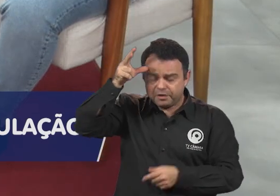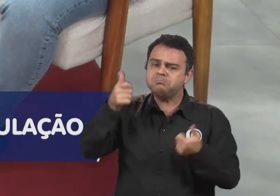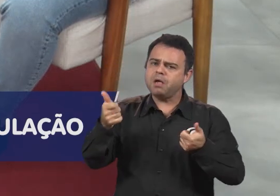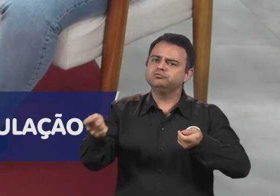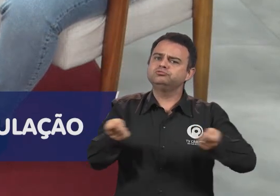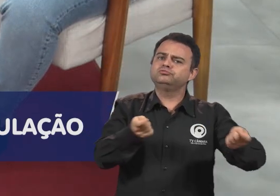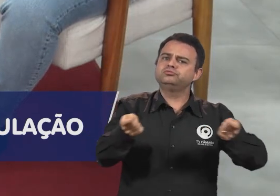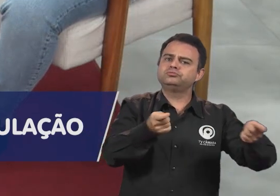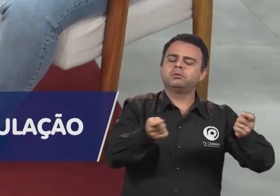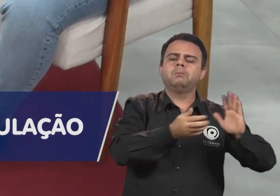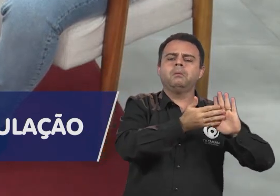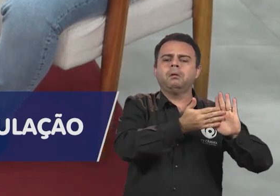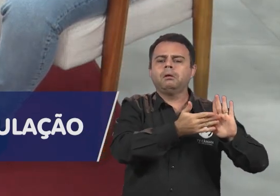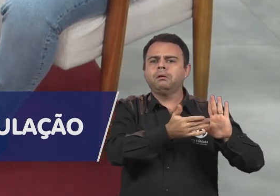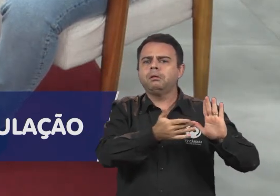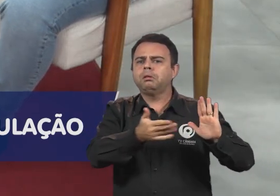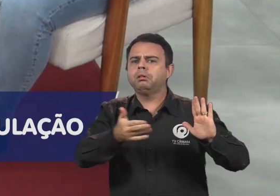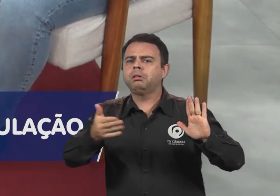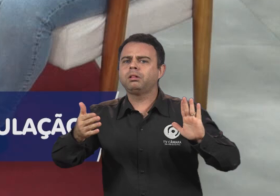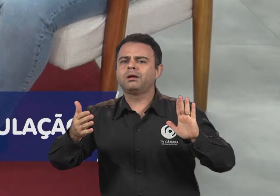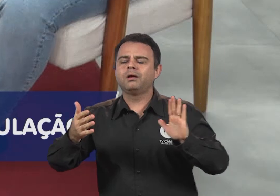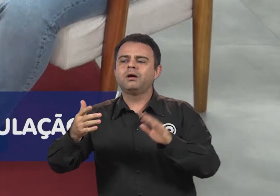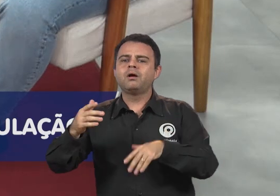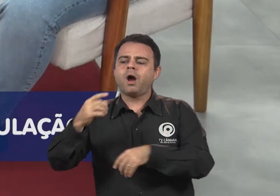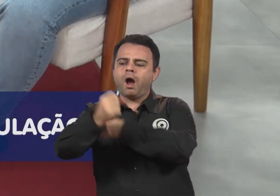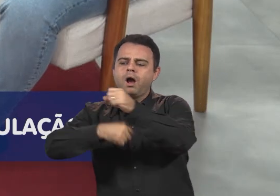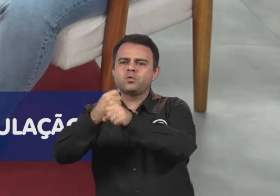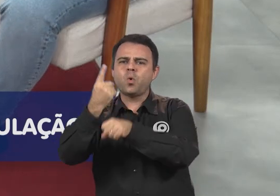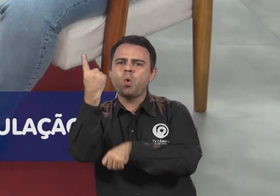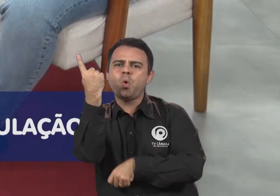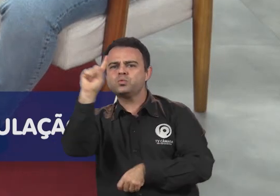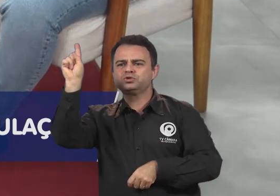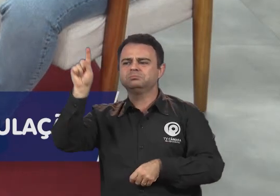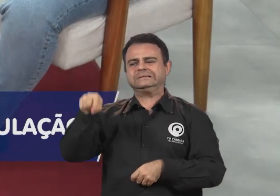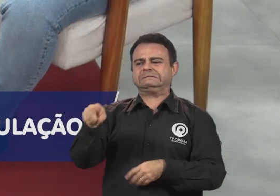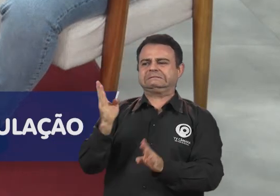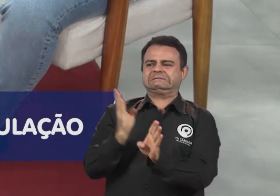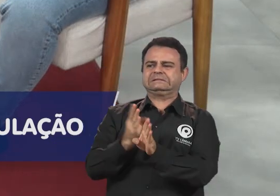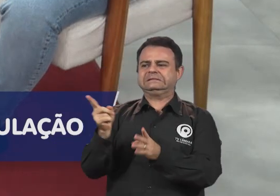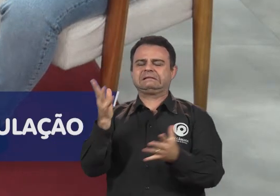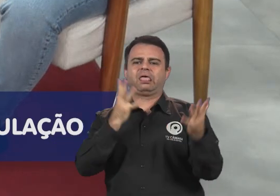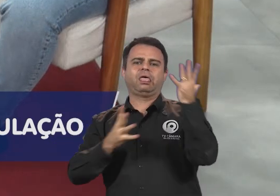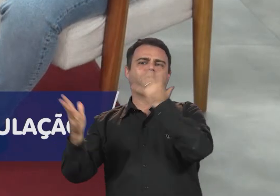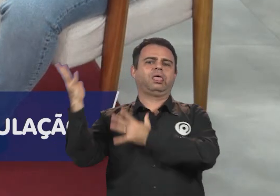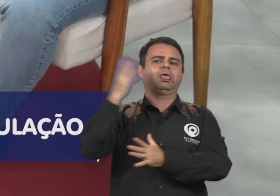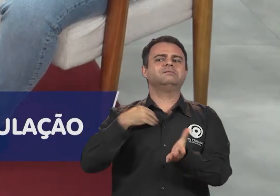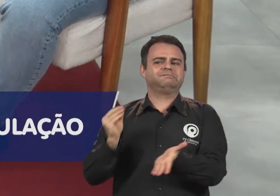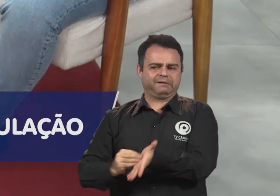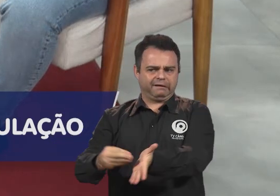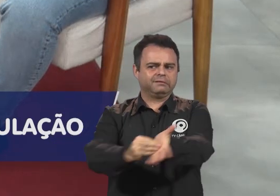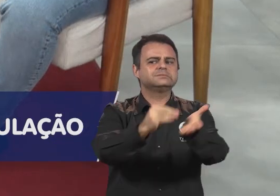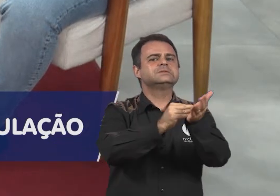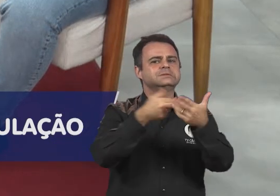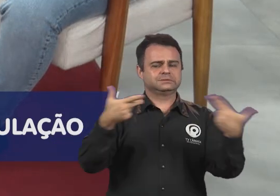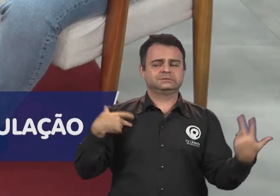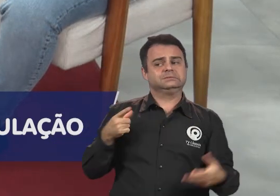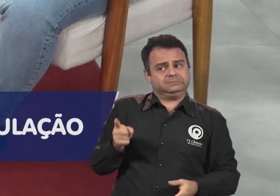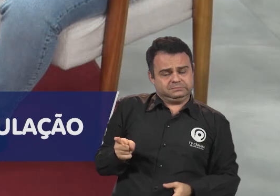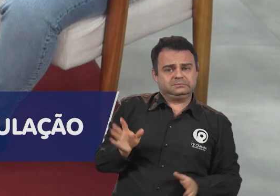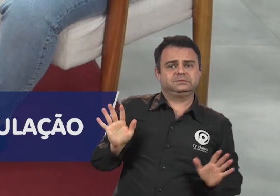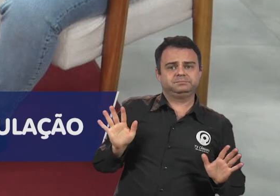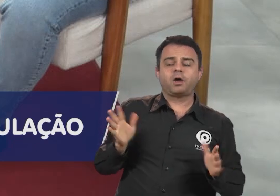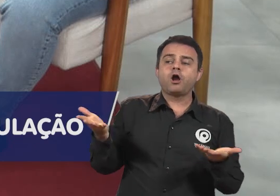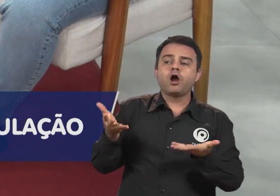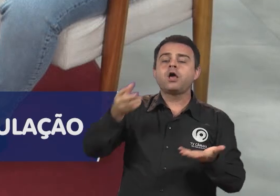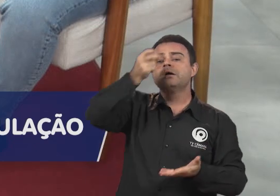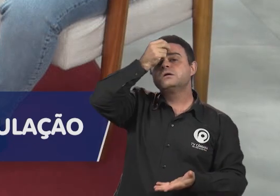dele, especificamente, ele deixou a desejar em muitos aspectos. E aí a gente entra com um governo diferente, com um governo que eu acredito, que eu estou junto, que é do